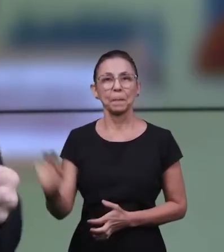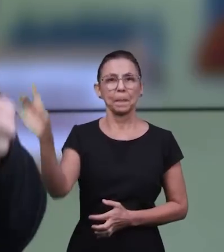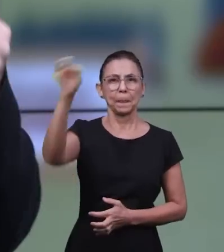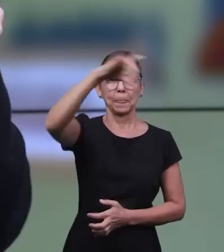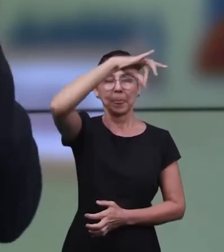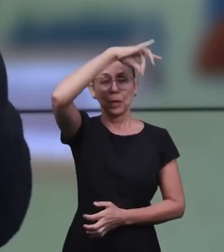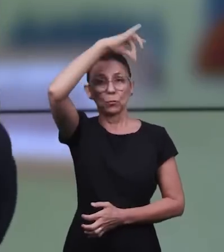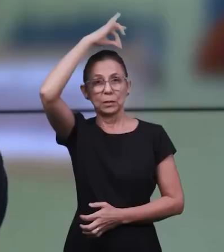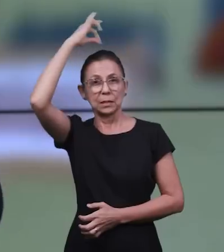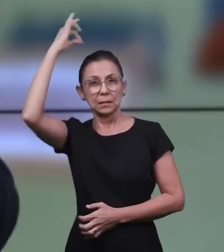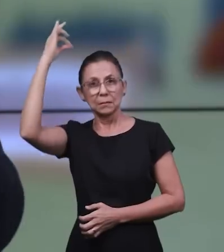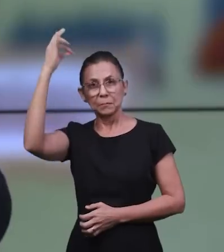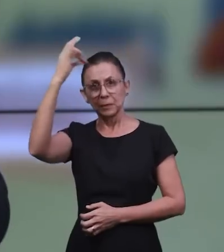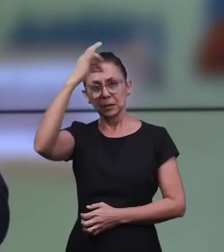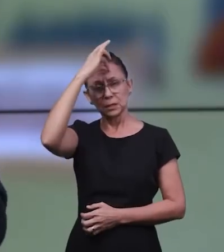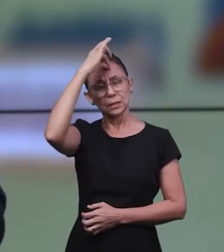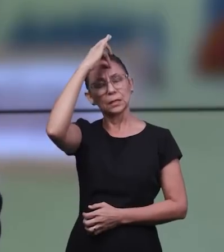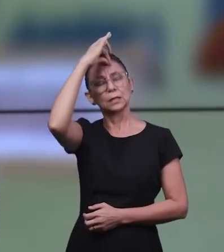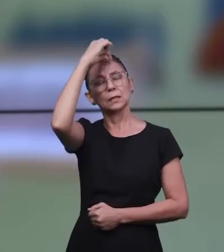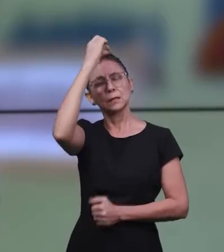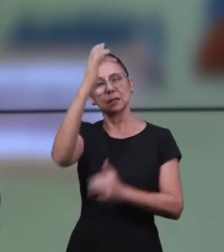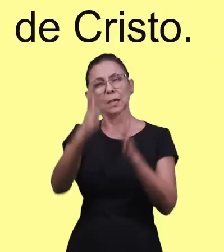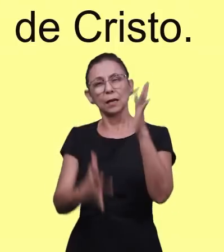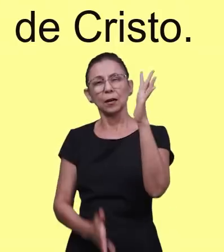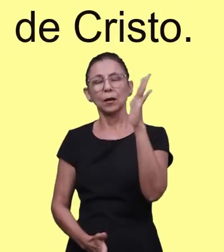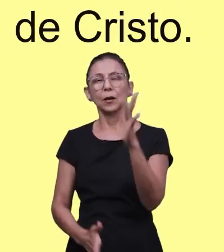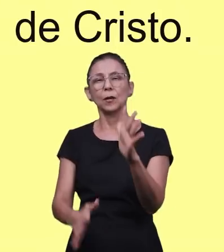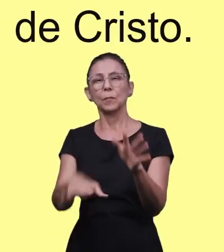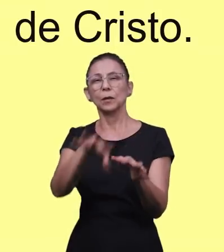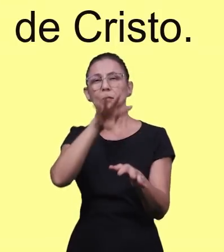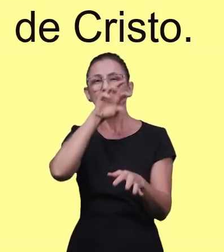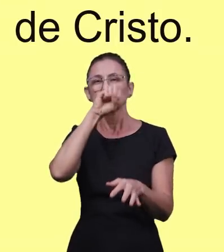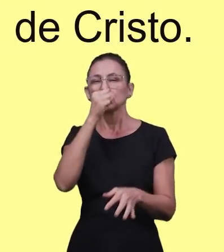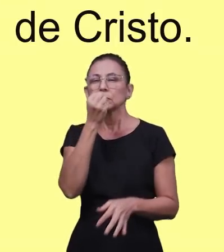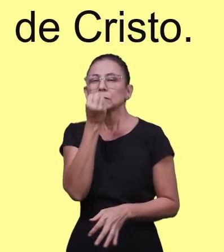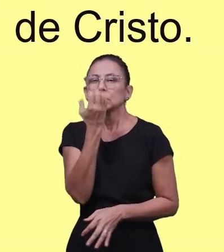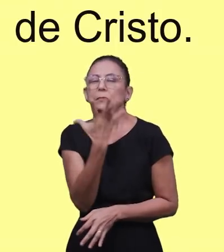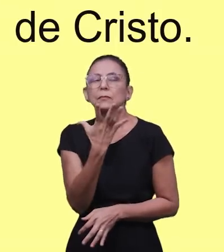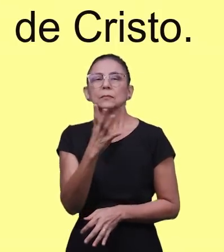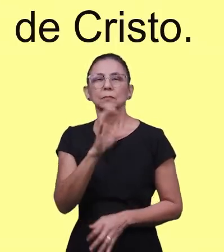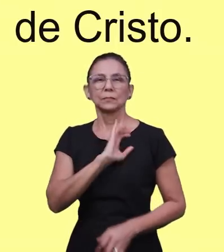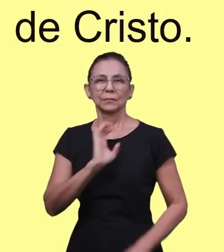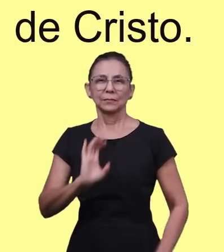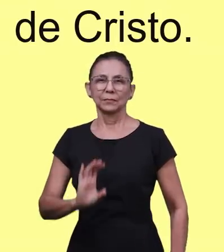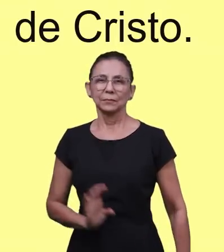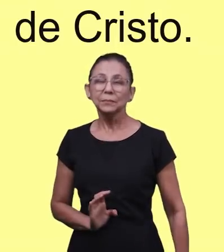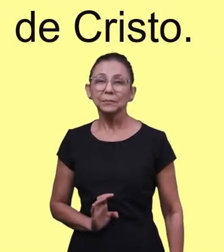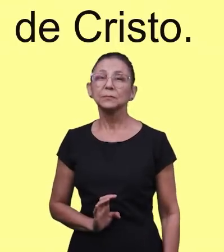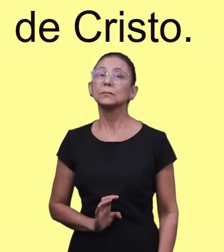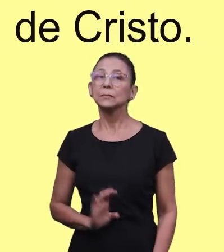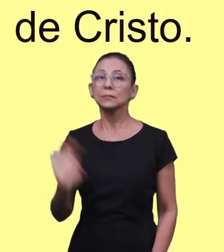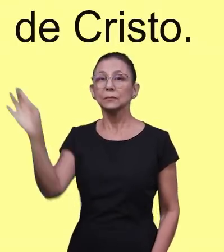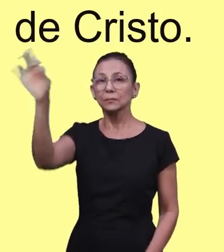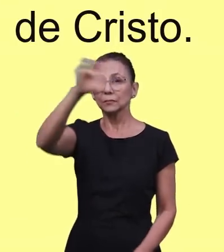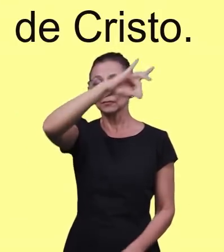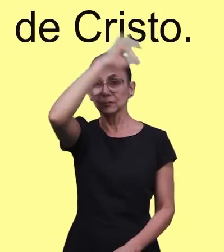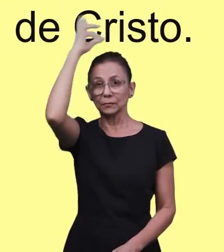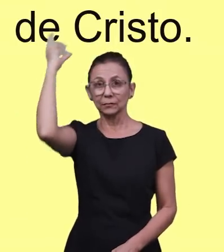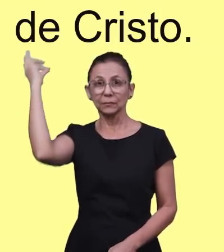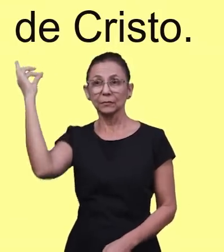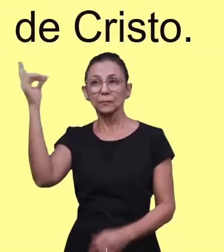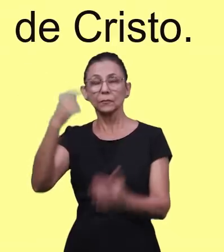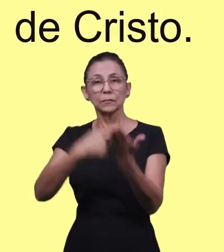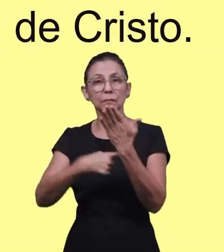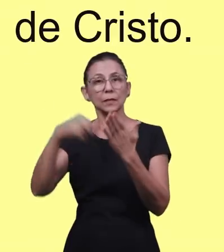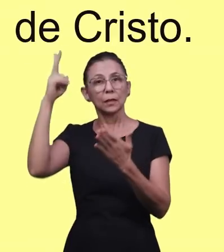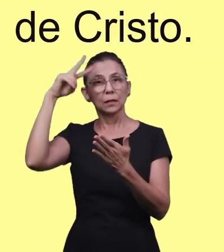Espírito Santo nos dá o bom cheiro de Cristo. É o Espírito Santo que nos faz lembrar as palavras de Jesus. É